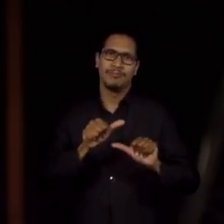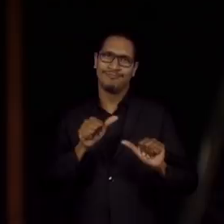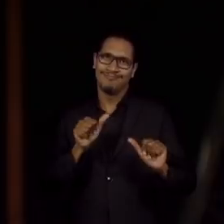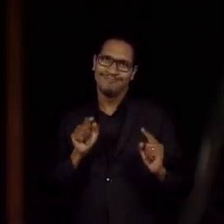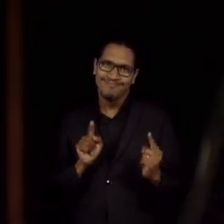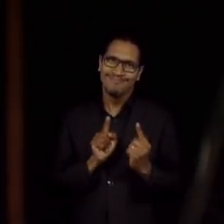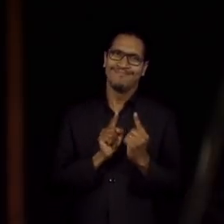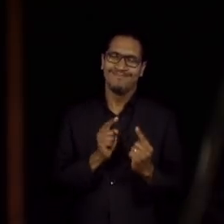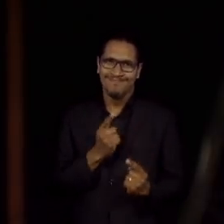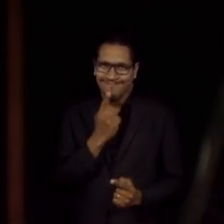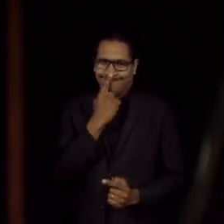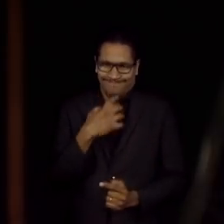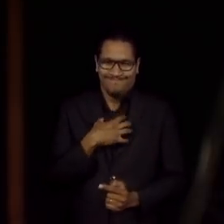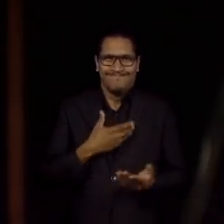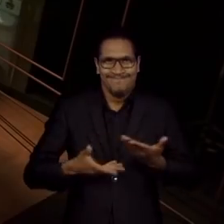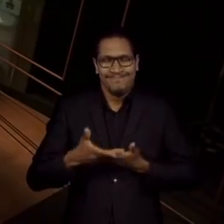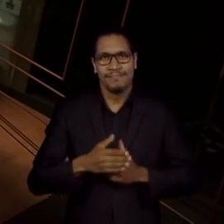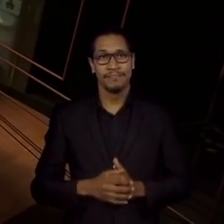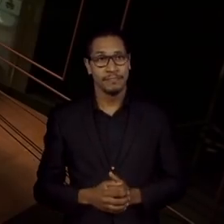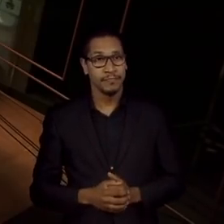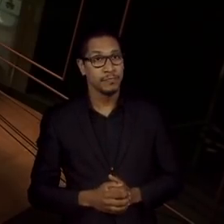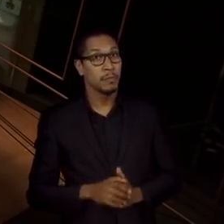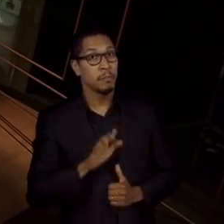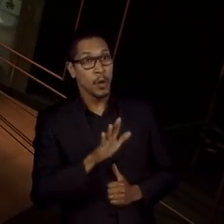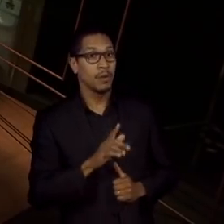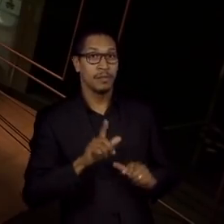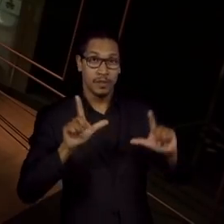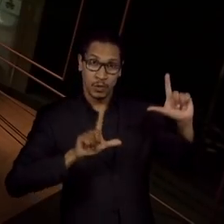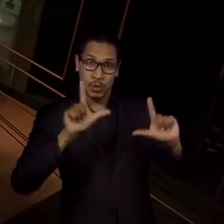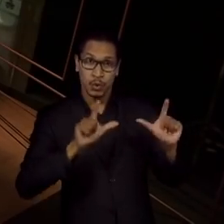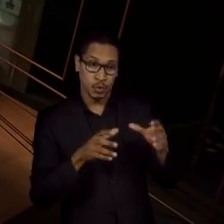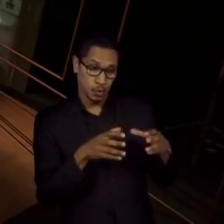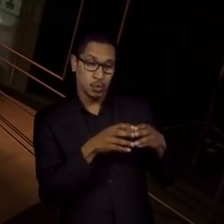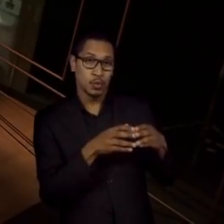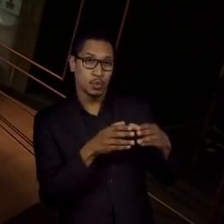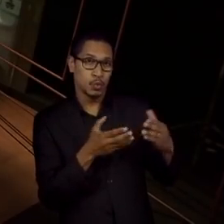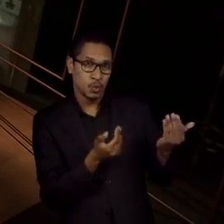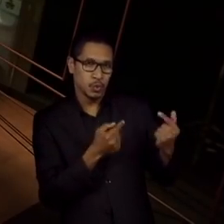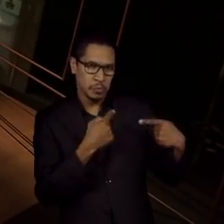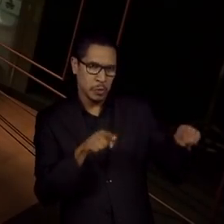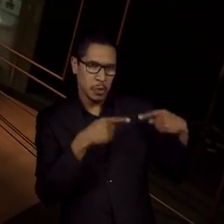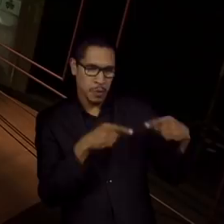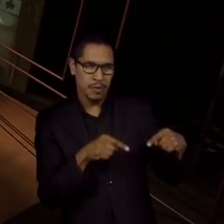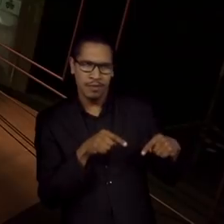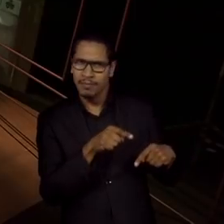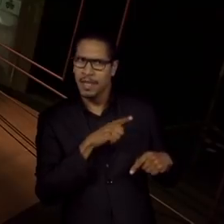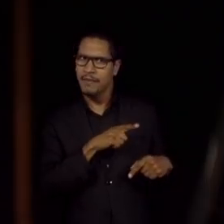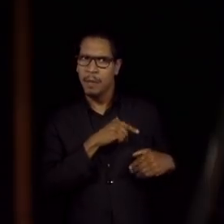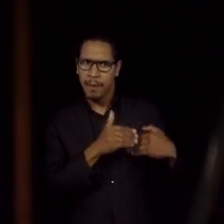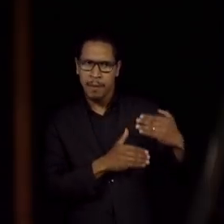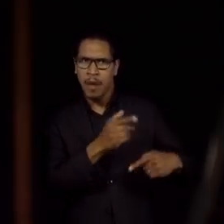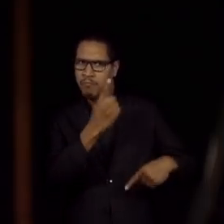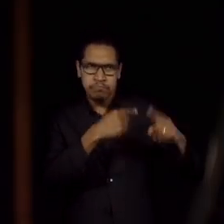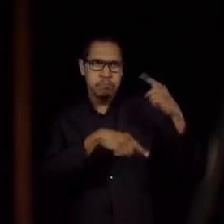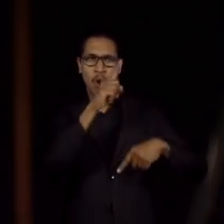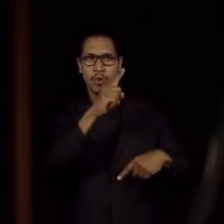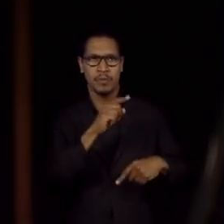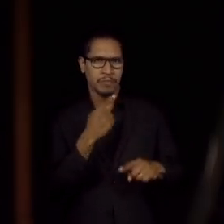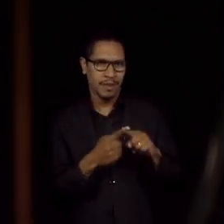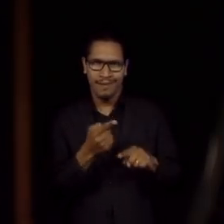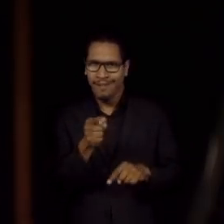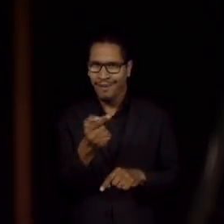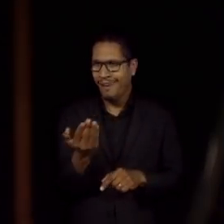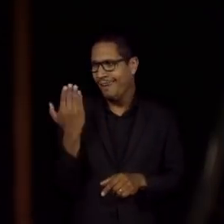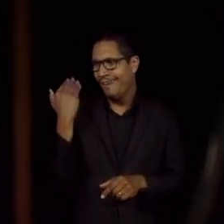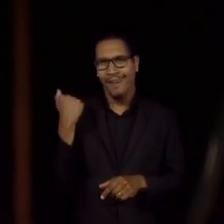programa Jovem Guarda, vocês passaram a ter um sucesso fenomenal. Quer dizer, aquela garotinha que cantava nos clubes de Brás de Pinas, de